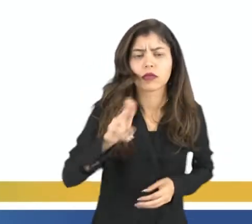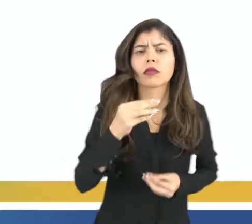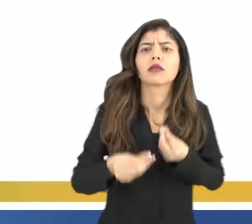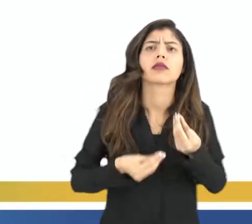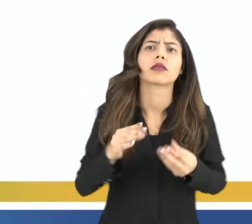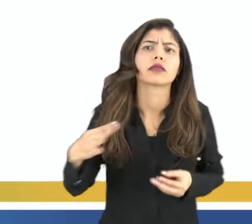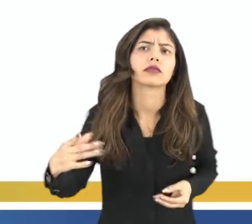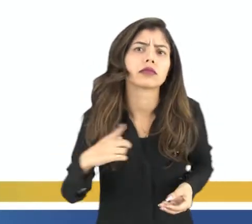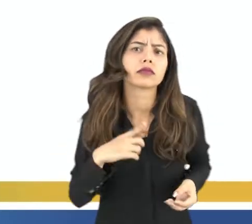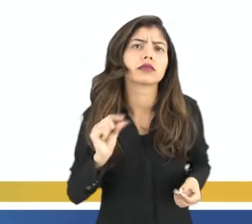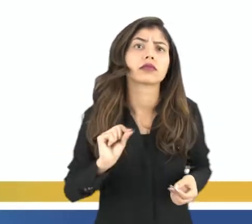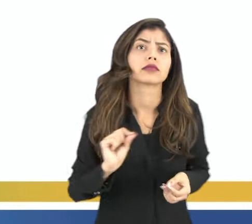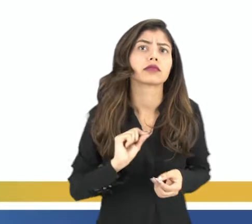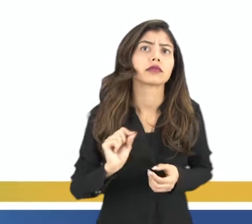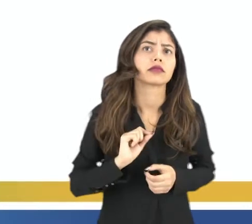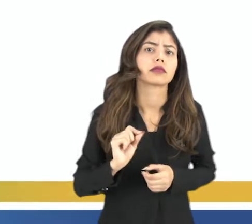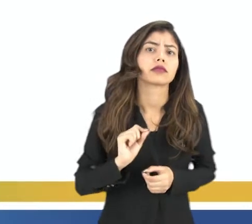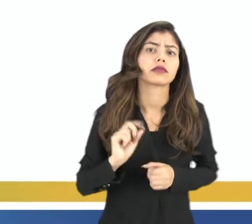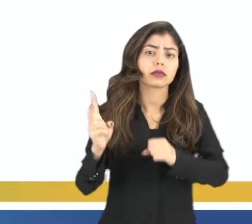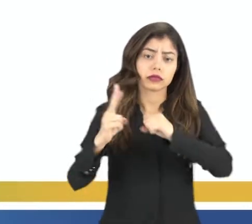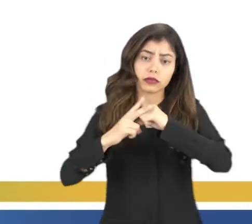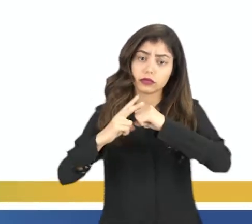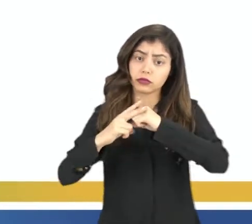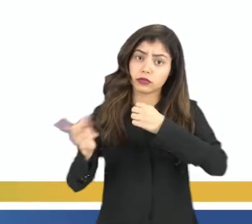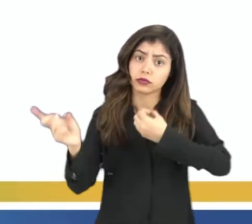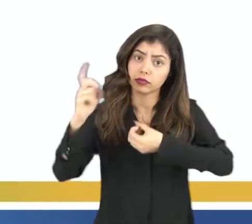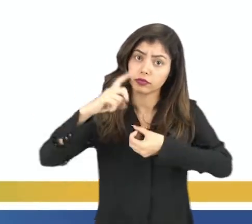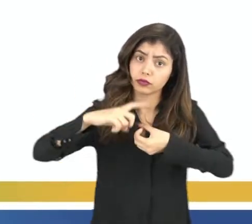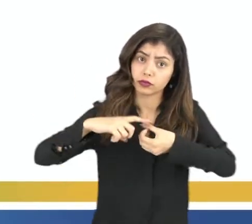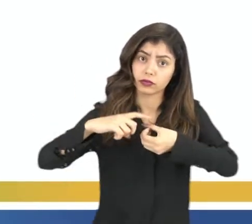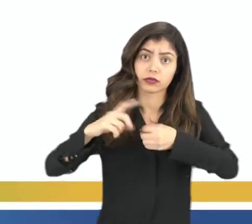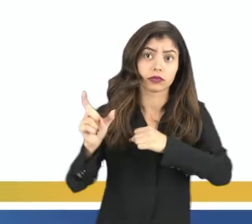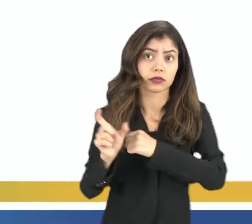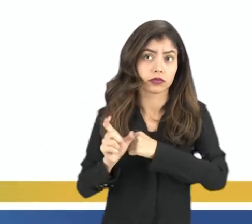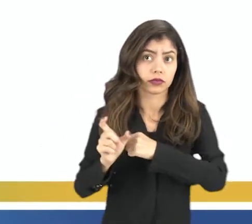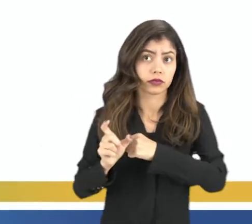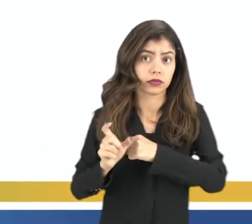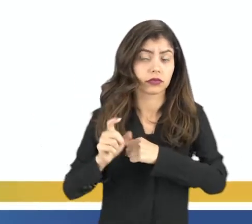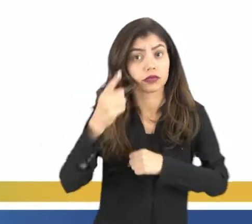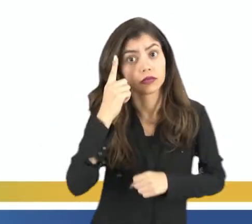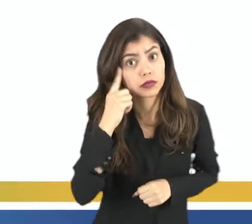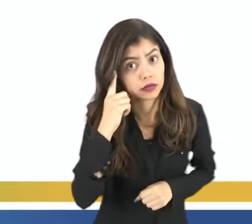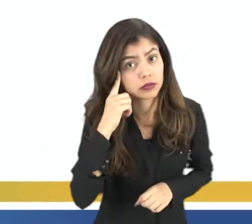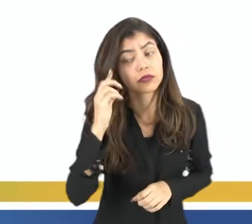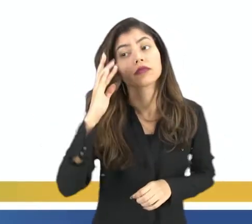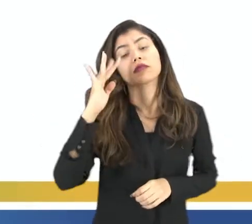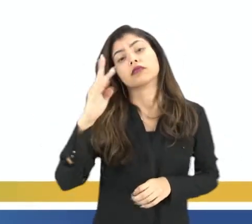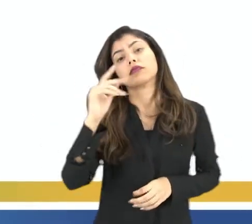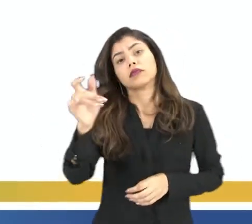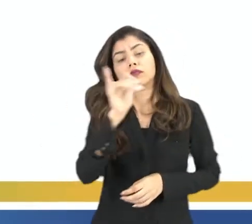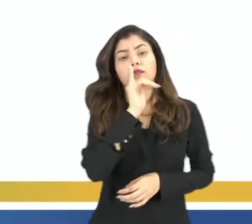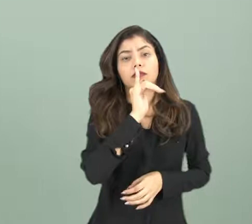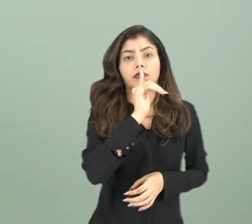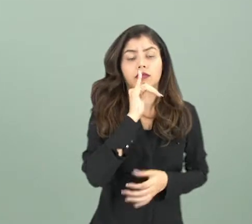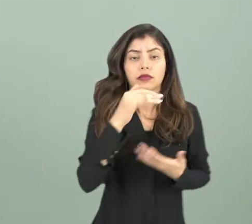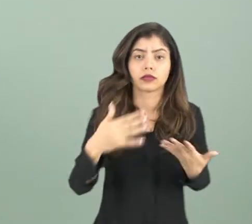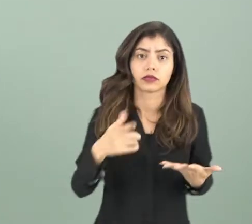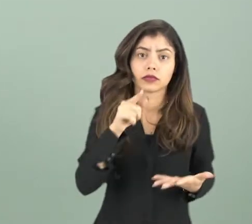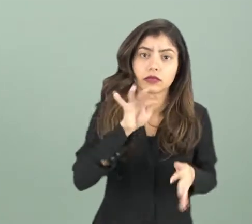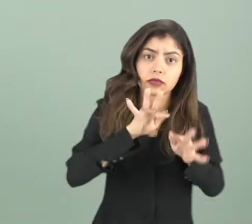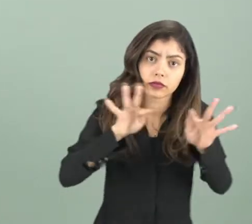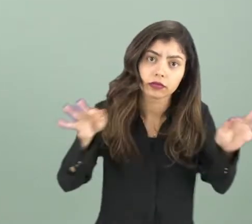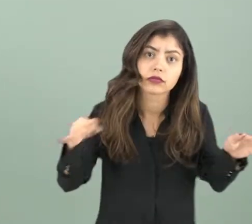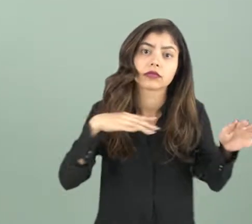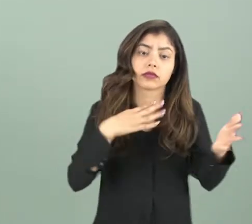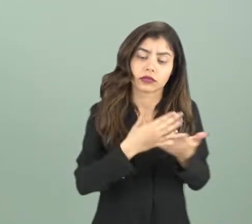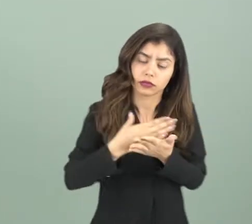usá-los? Quando a ação do verbo volta para sujeito, que é a função reflexiva, que foi o exemplo dessa